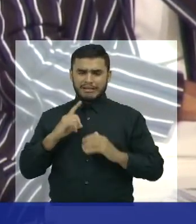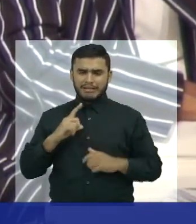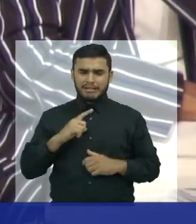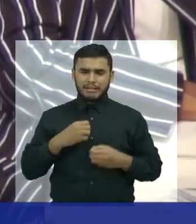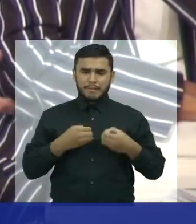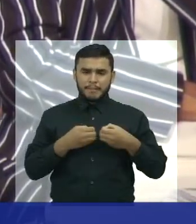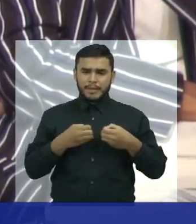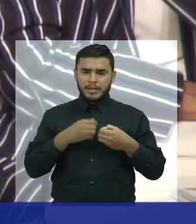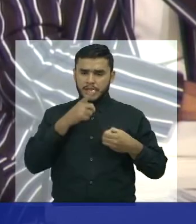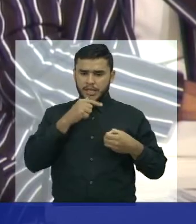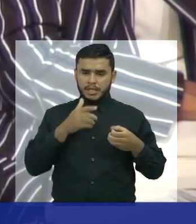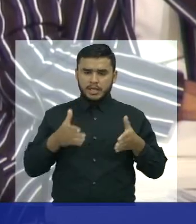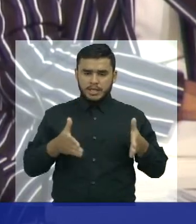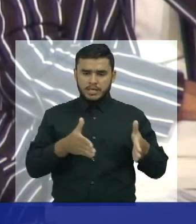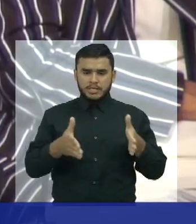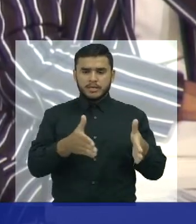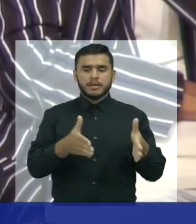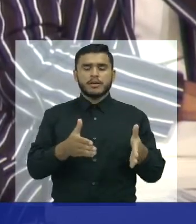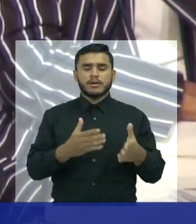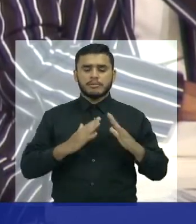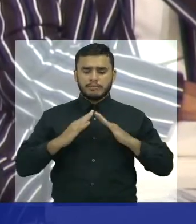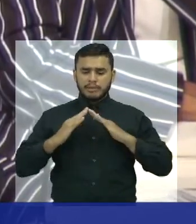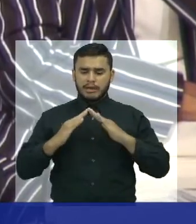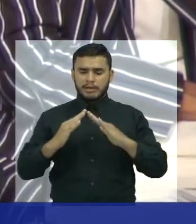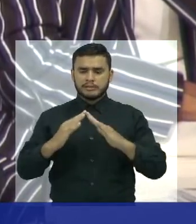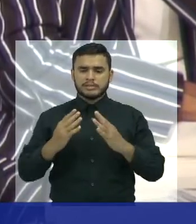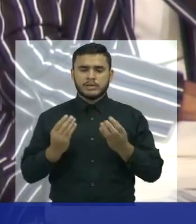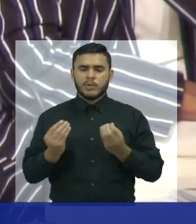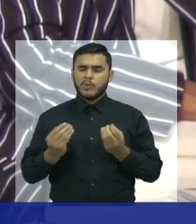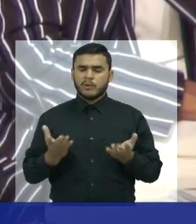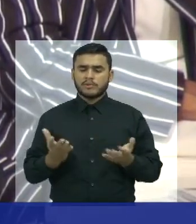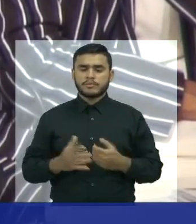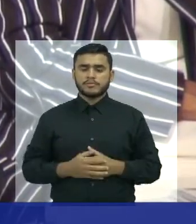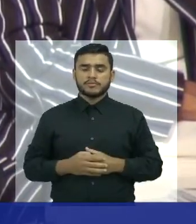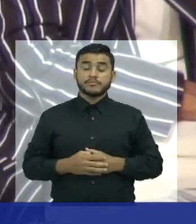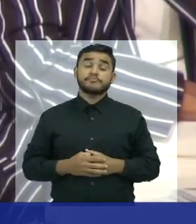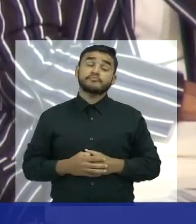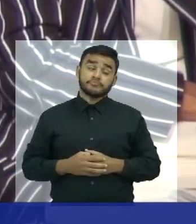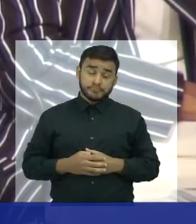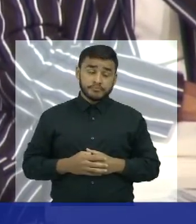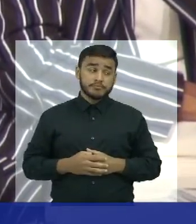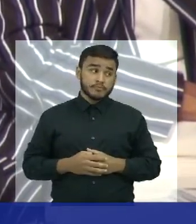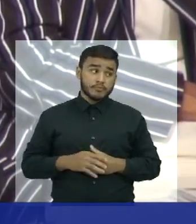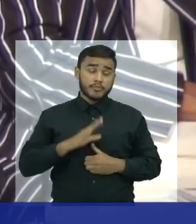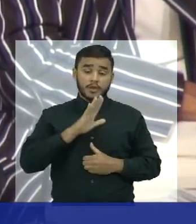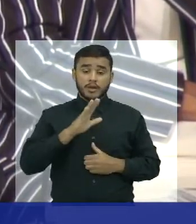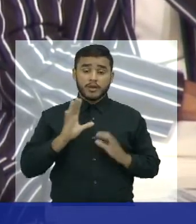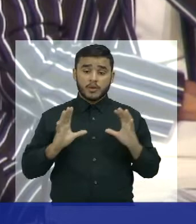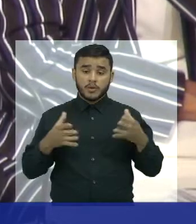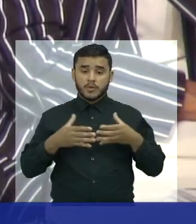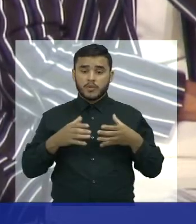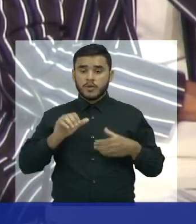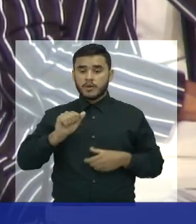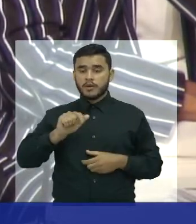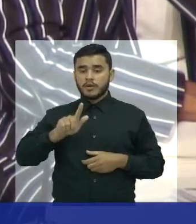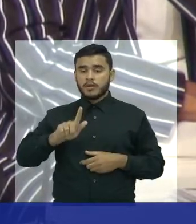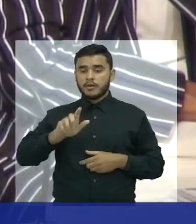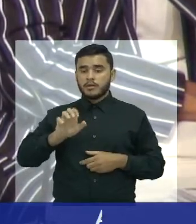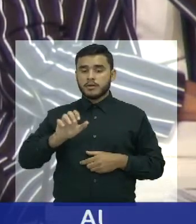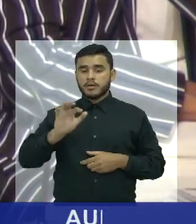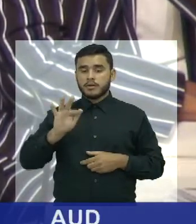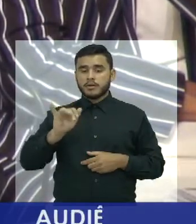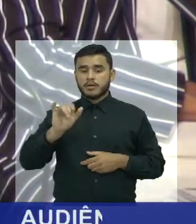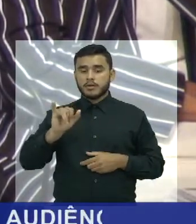de rio e como é que a gente compatibiliza isso. De uma maneira geral, a AGFIS ela tem essa compreensão, sim. A gente